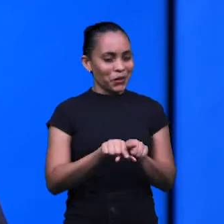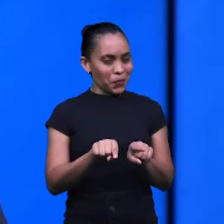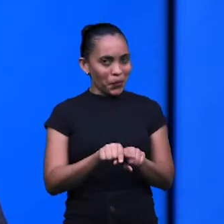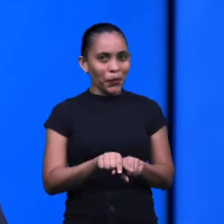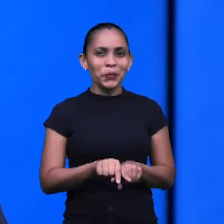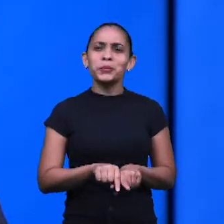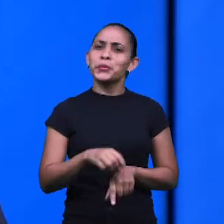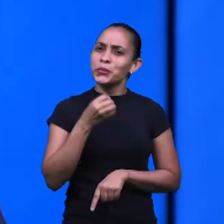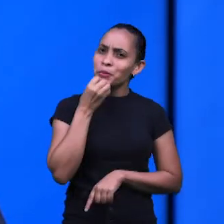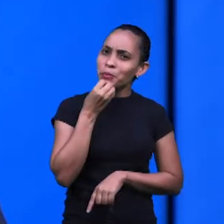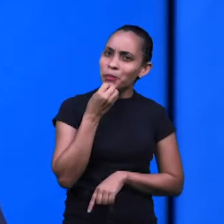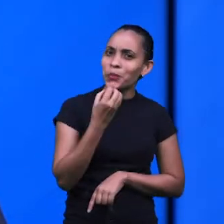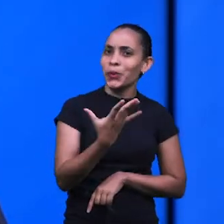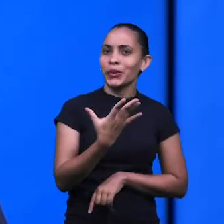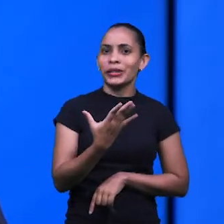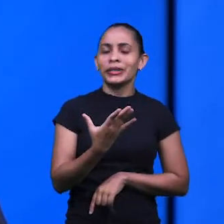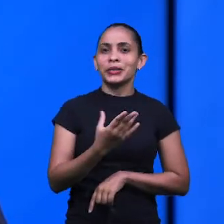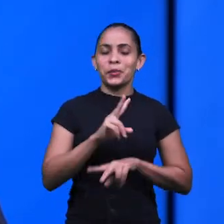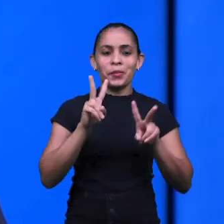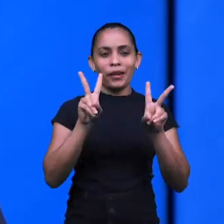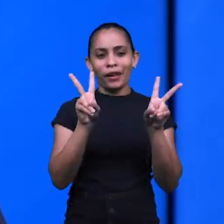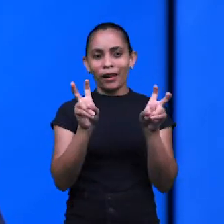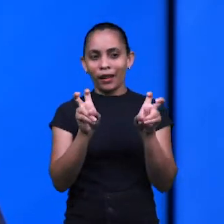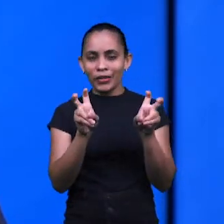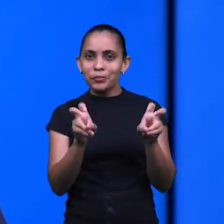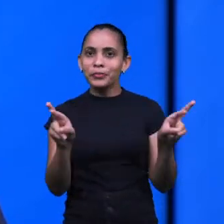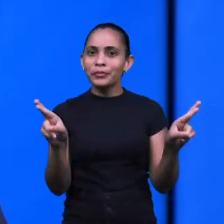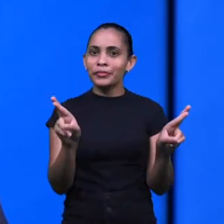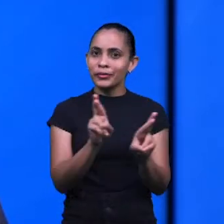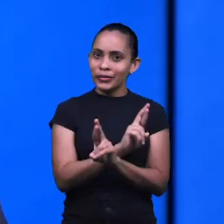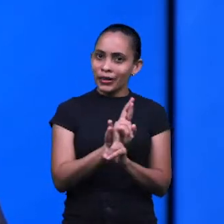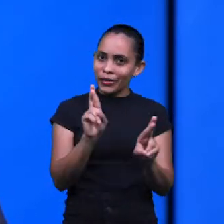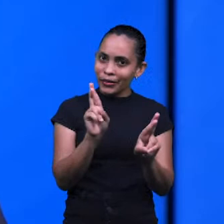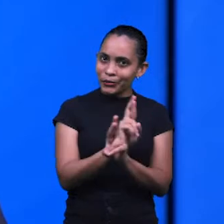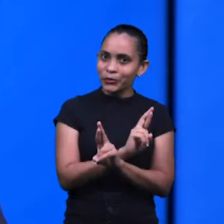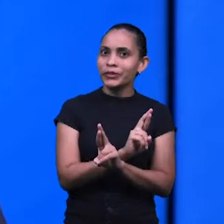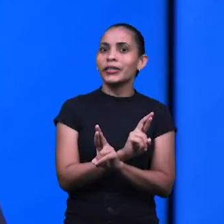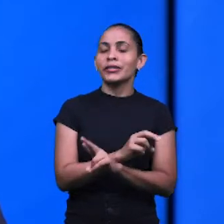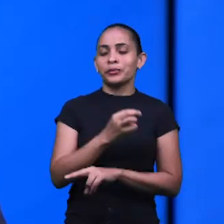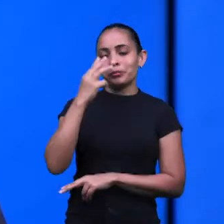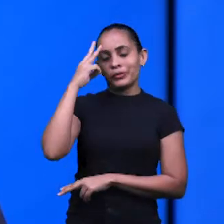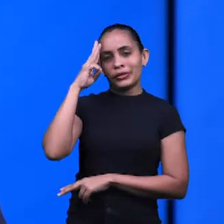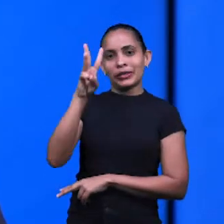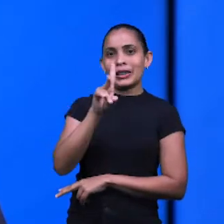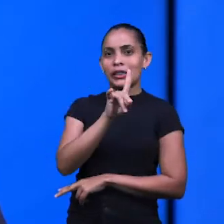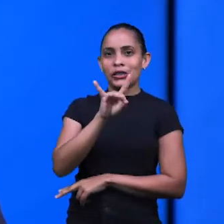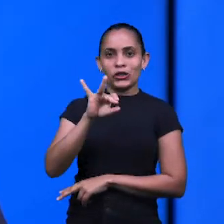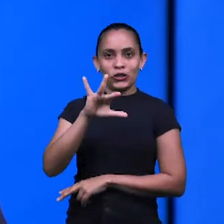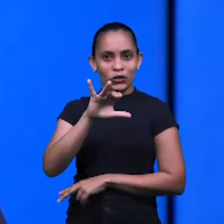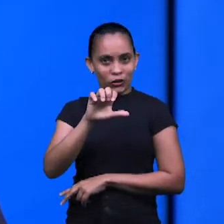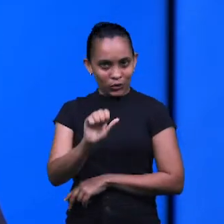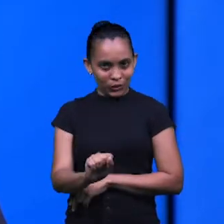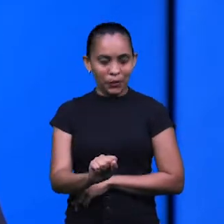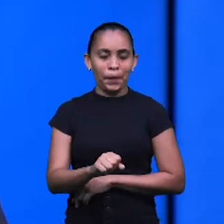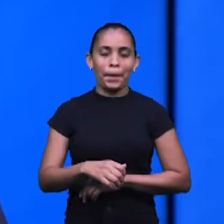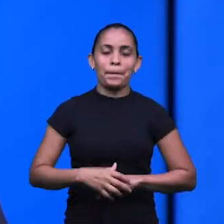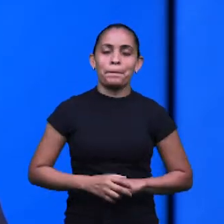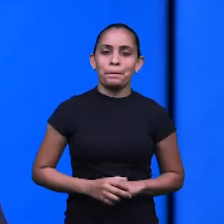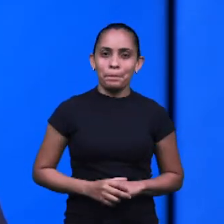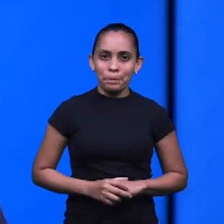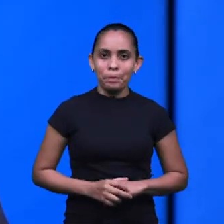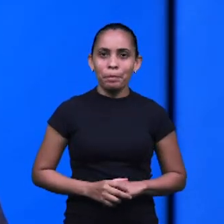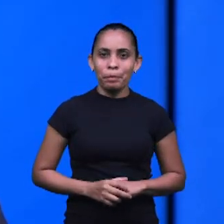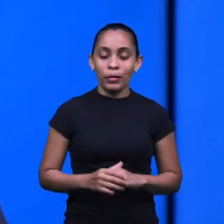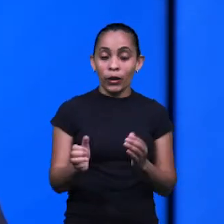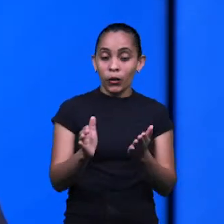bem colocado a expressão relacionada ao período de 3 dias, ao terceiro dia,